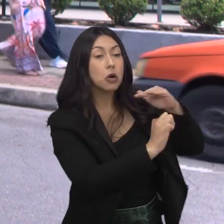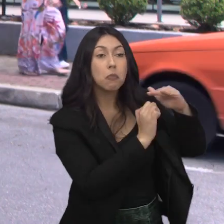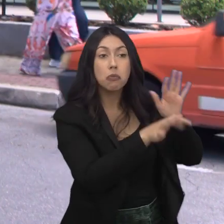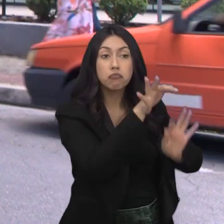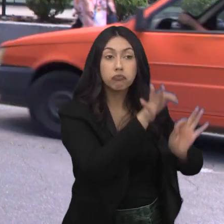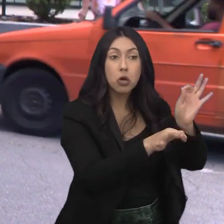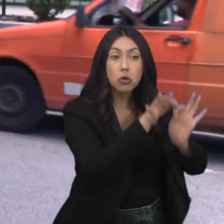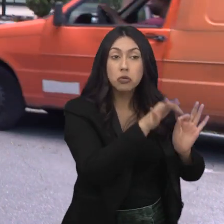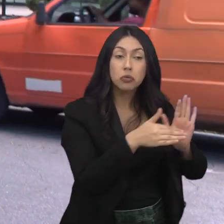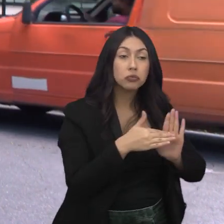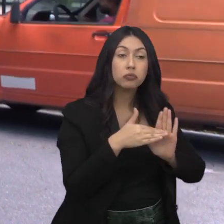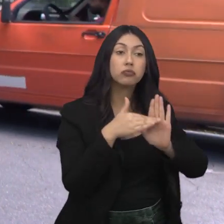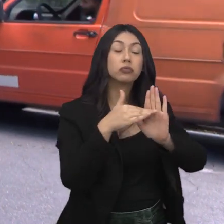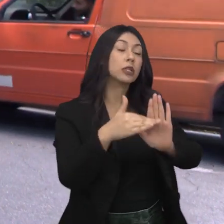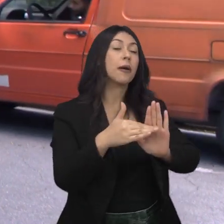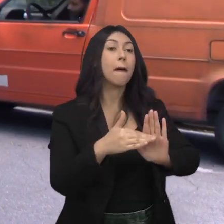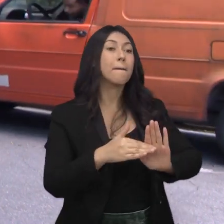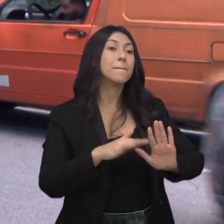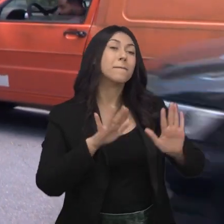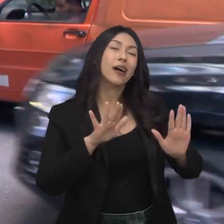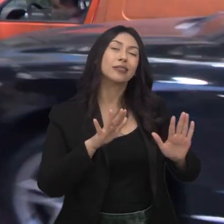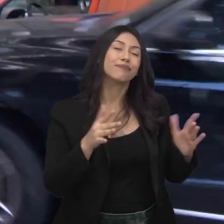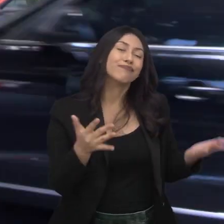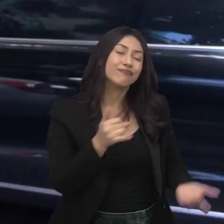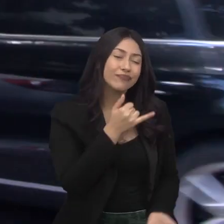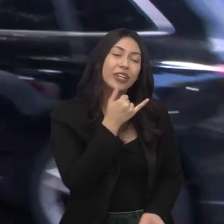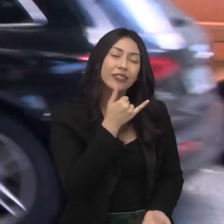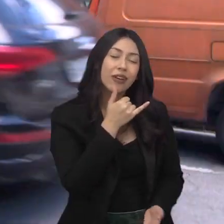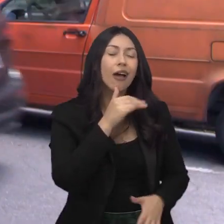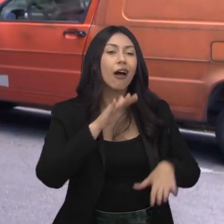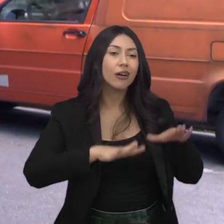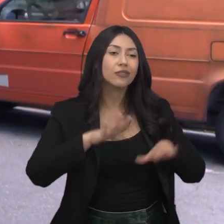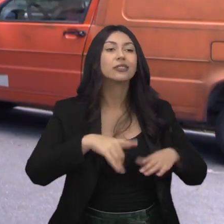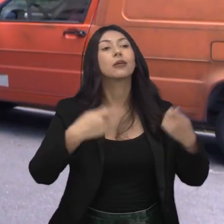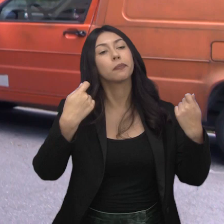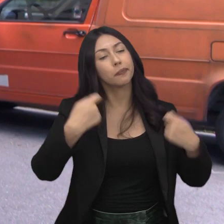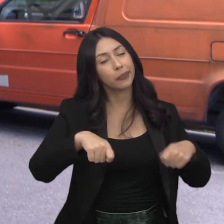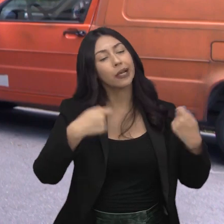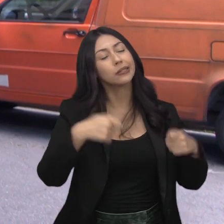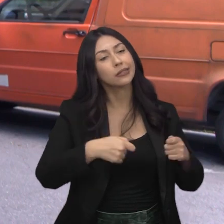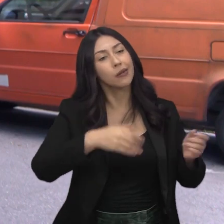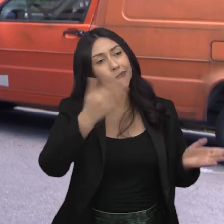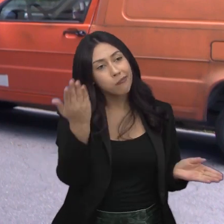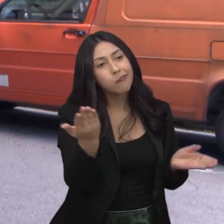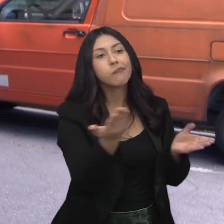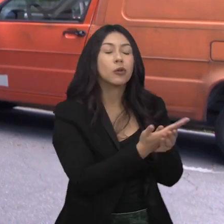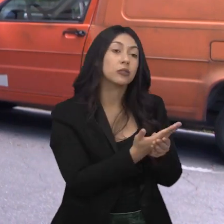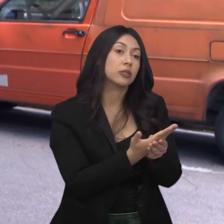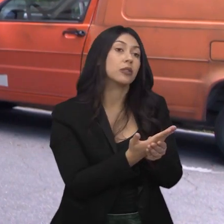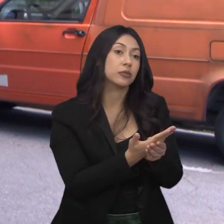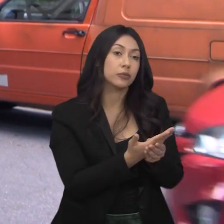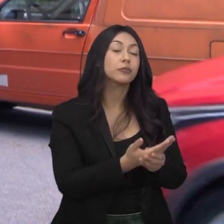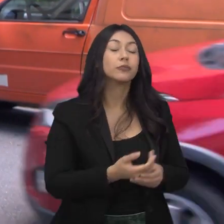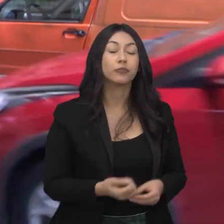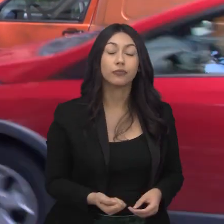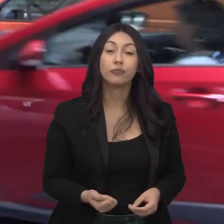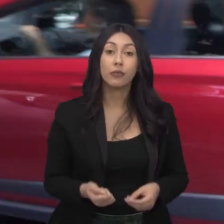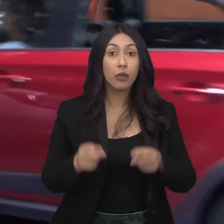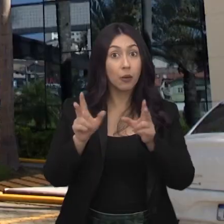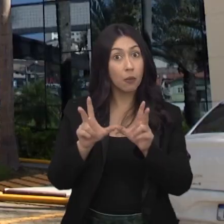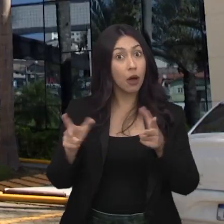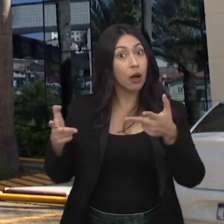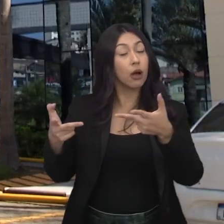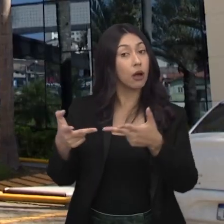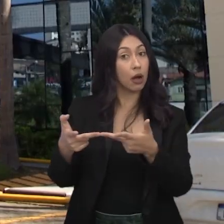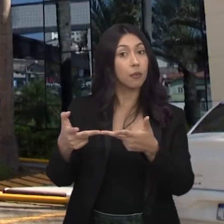de alguma forma, num termo de confissão de dívida, mas infelizmente existem casos que a gente precisa levar para a justiça que a gente não consegue